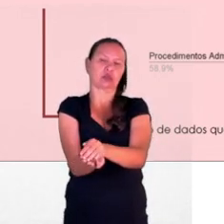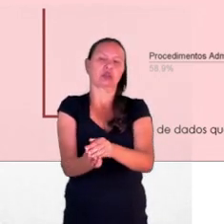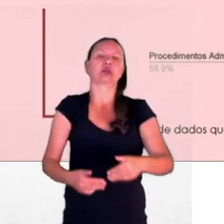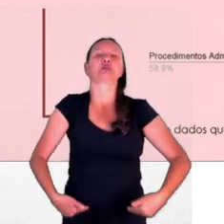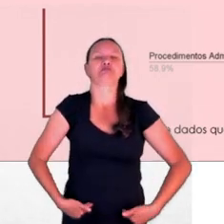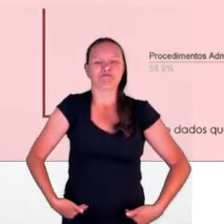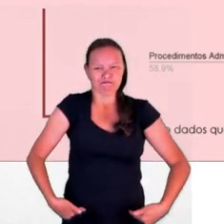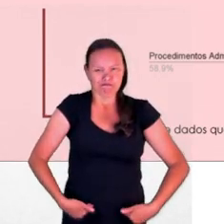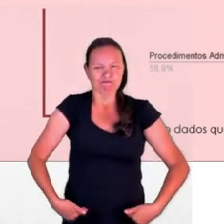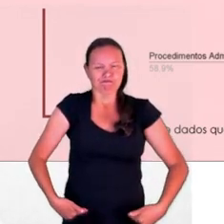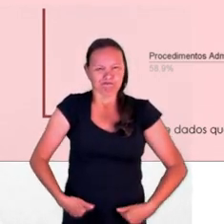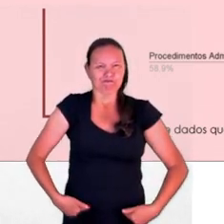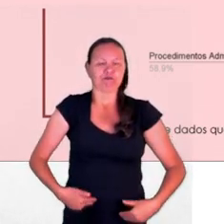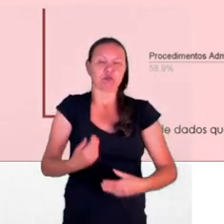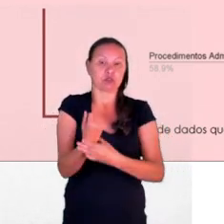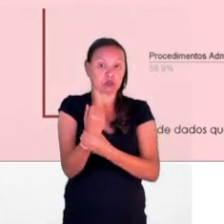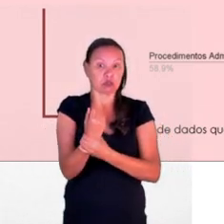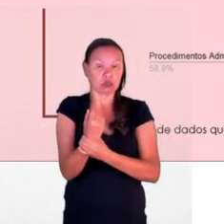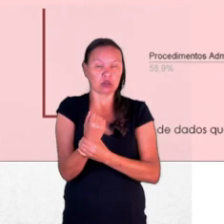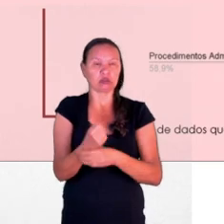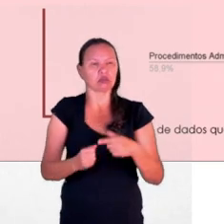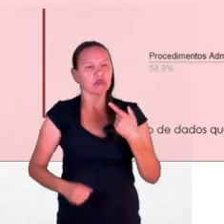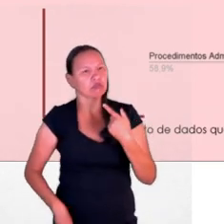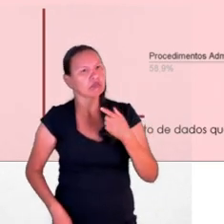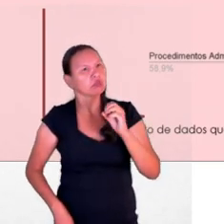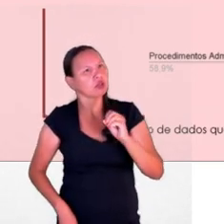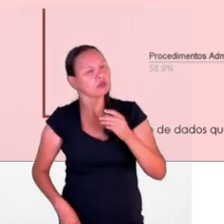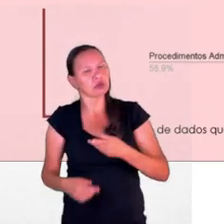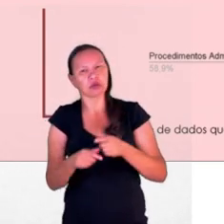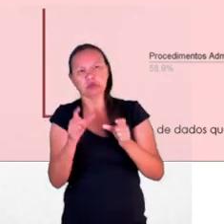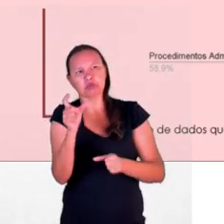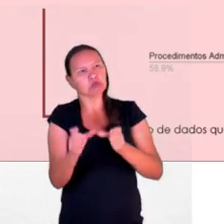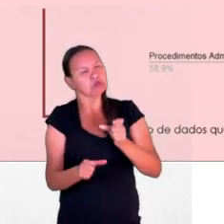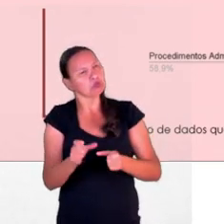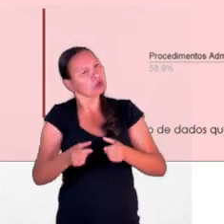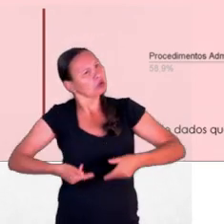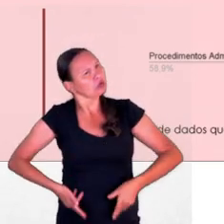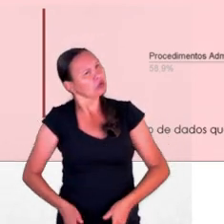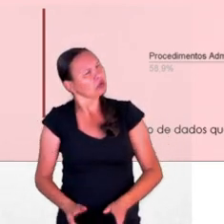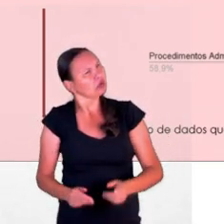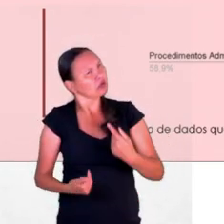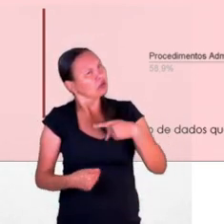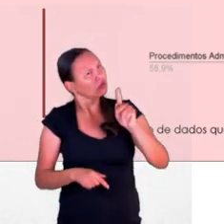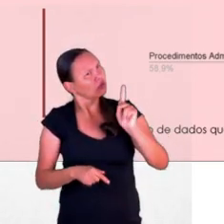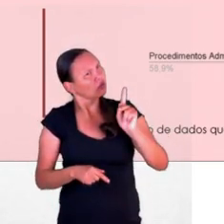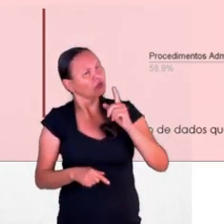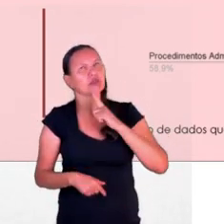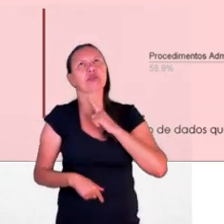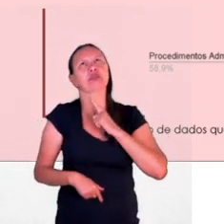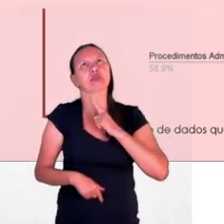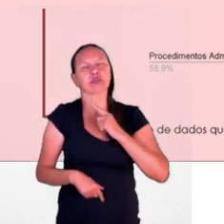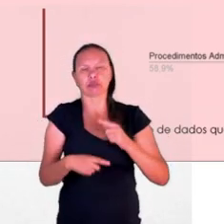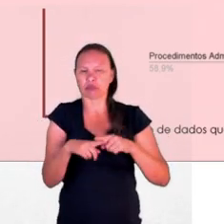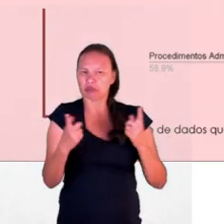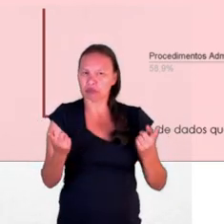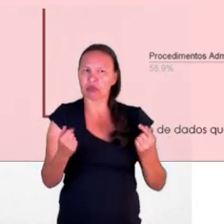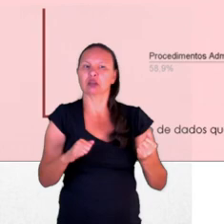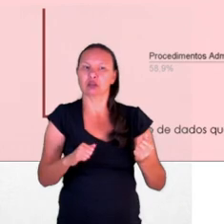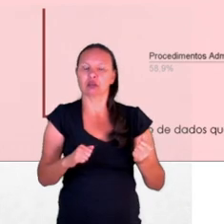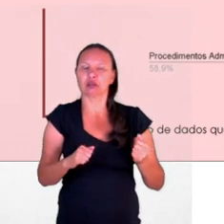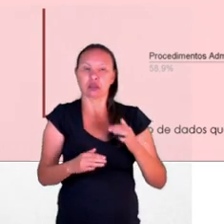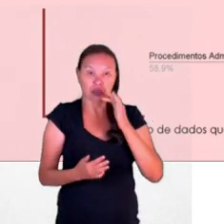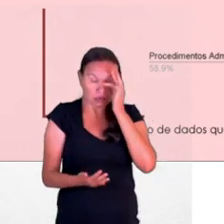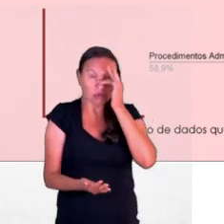alimentar estado que não tem 10 milhões de habitantes então isso assim eh teria que ser e é a esperança que eu